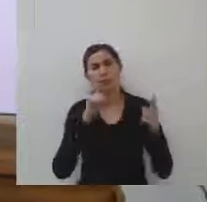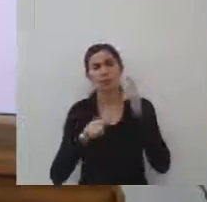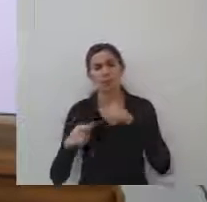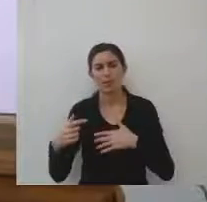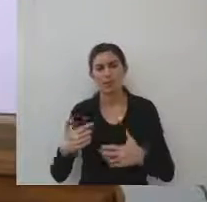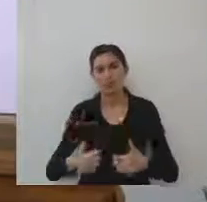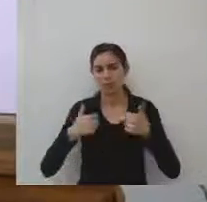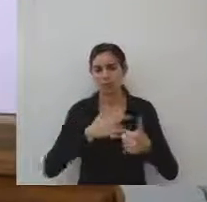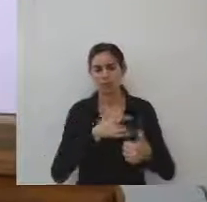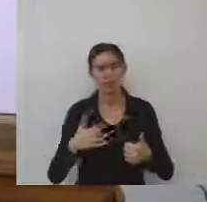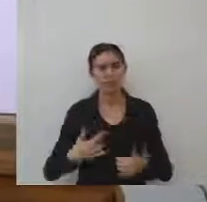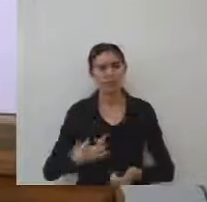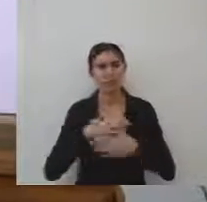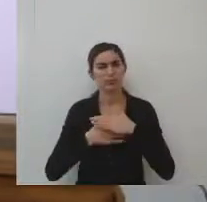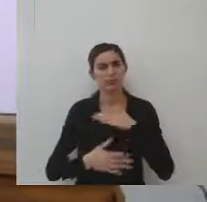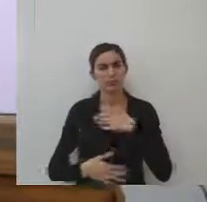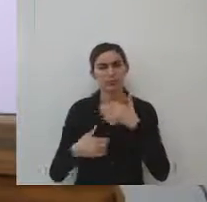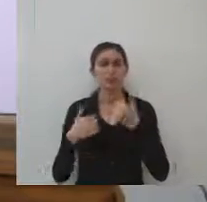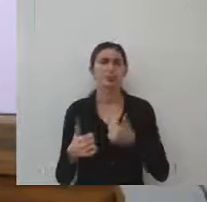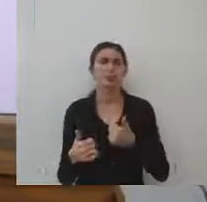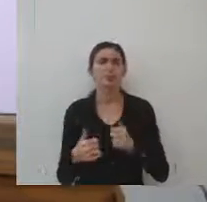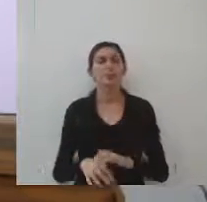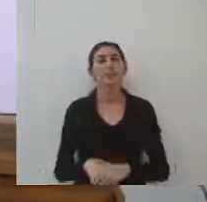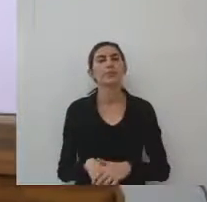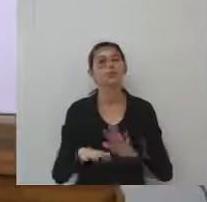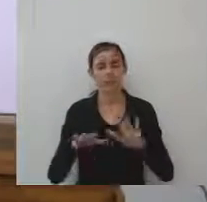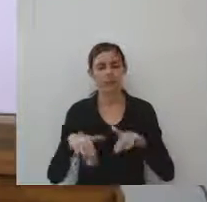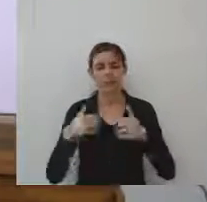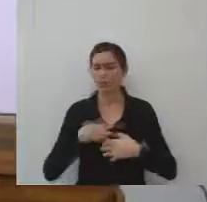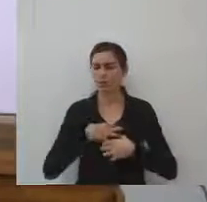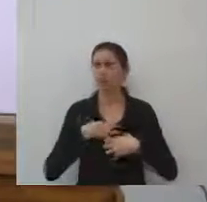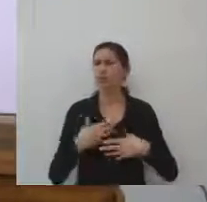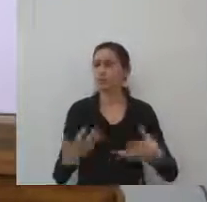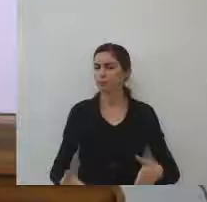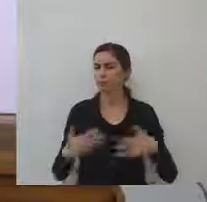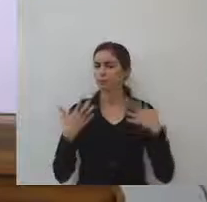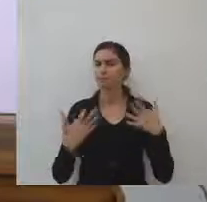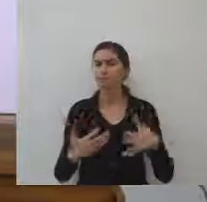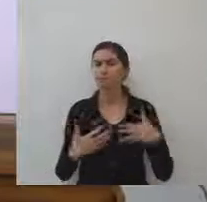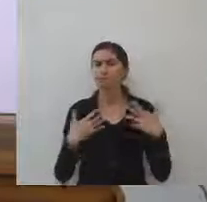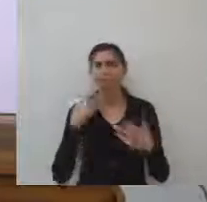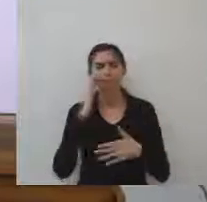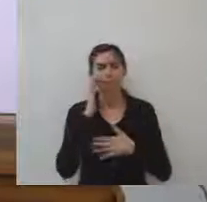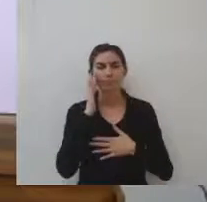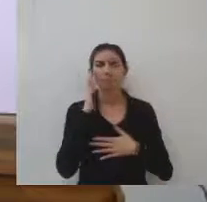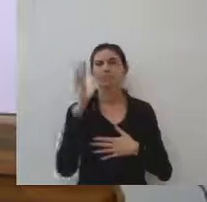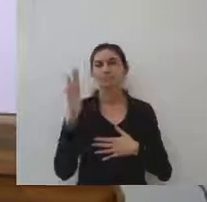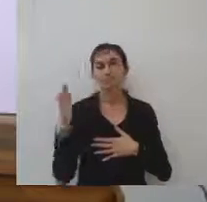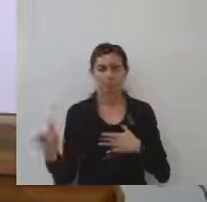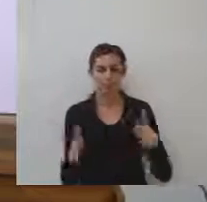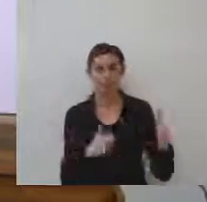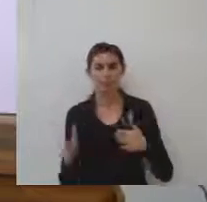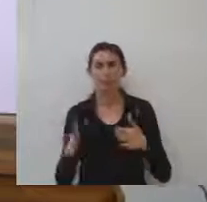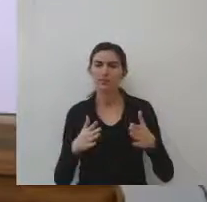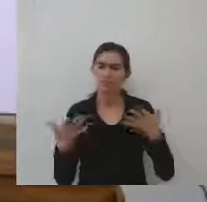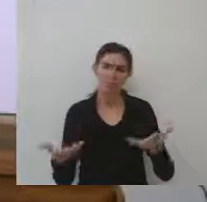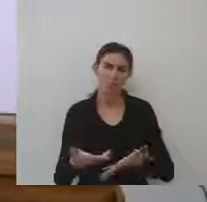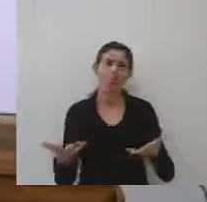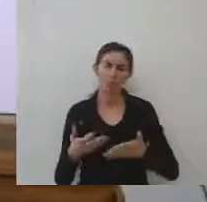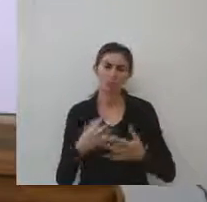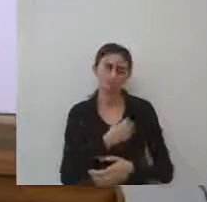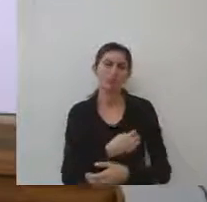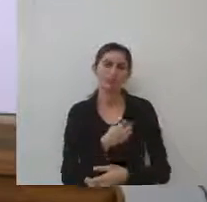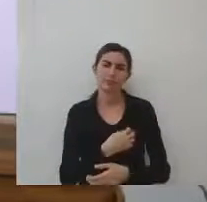bem-estar físico e melhorar o seu condicionamento. Você vai se sentir alegre e tudo mais. Principalmente nesse momento delicado que a gente está